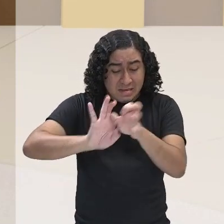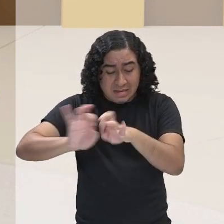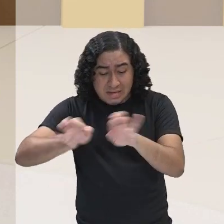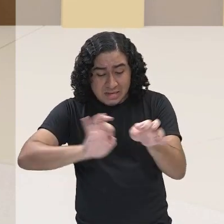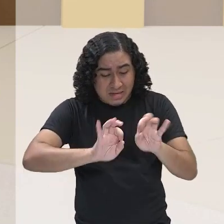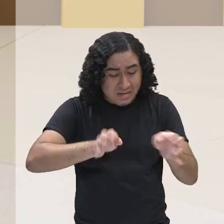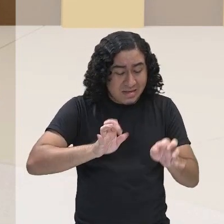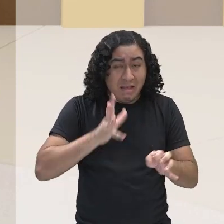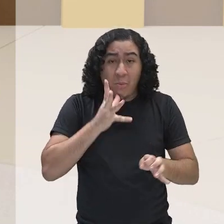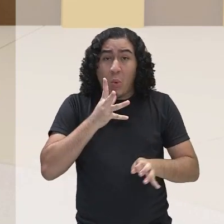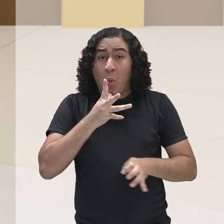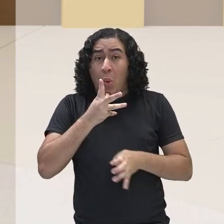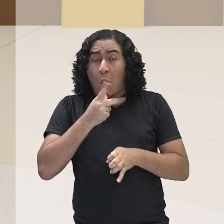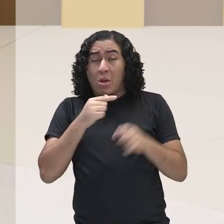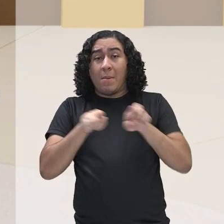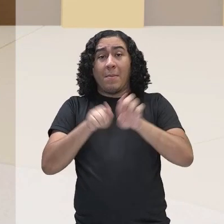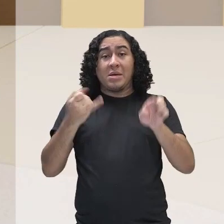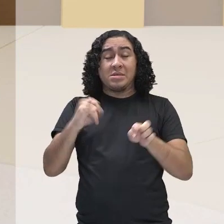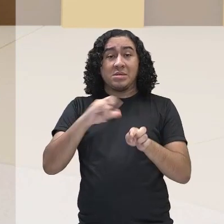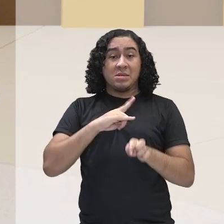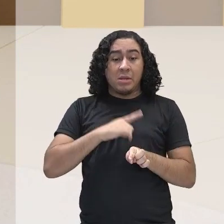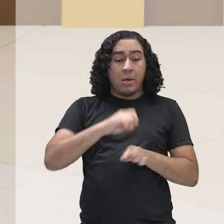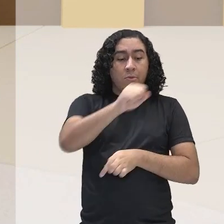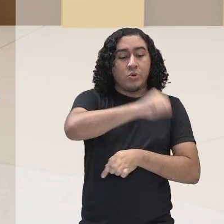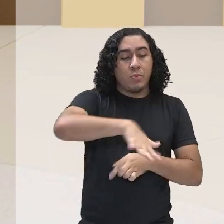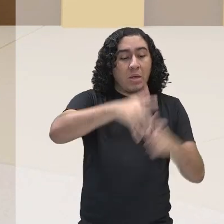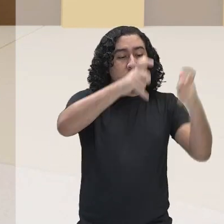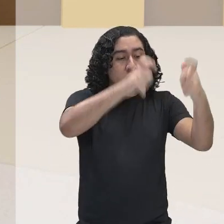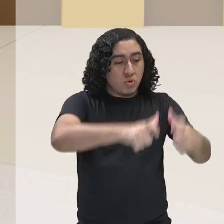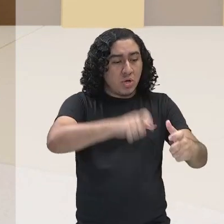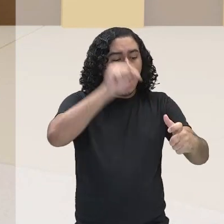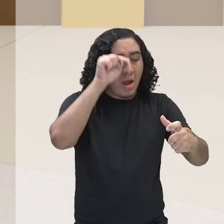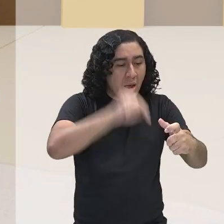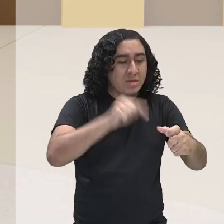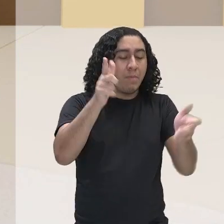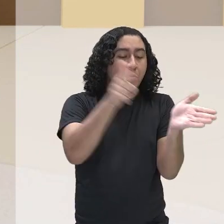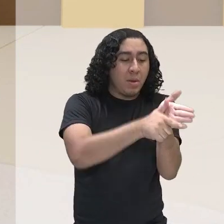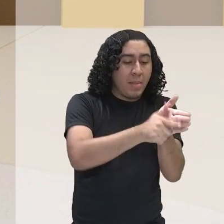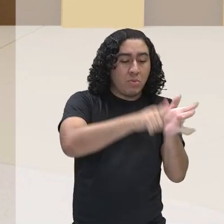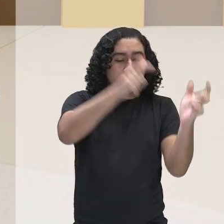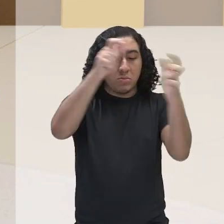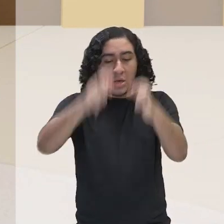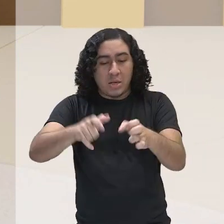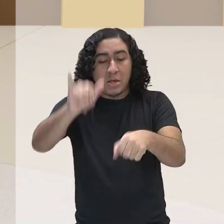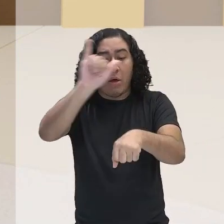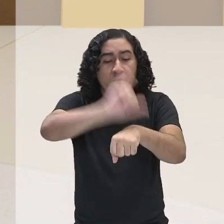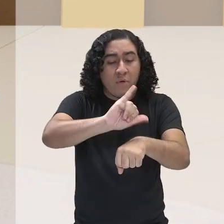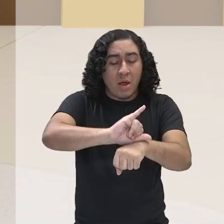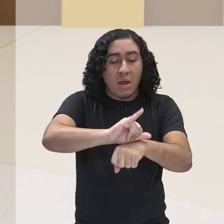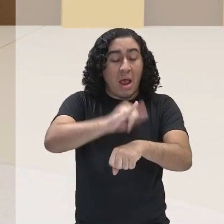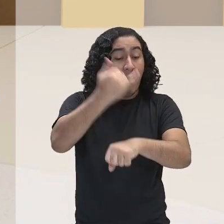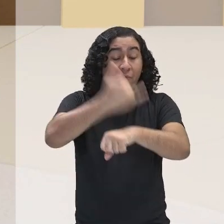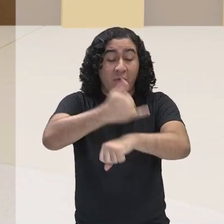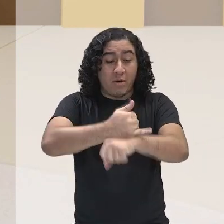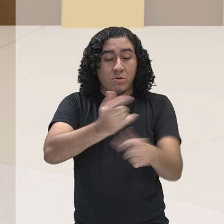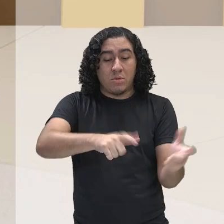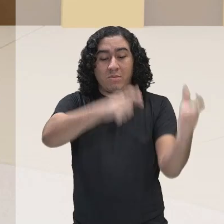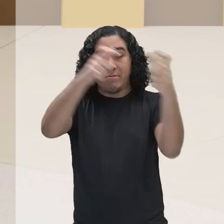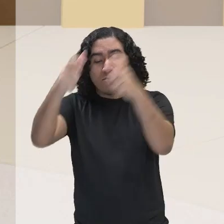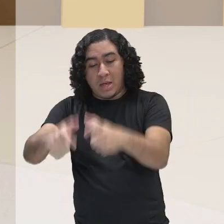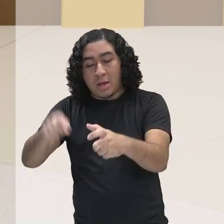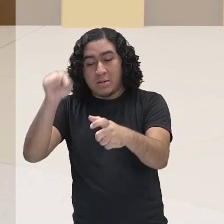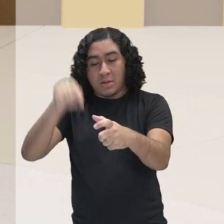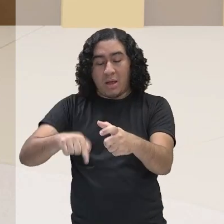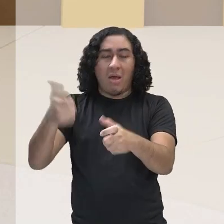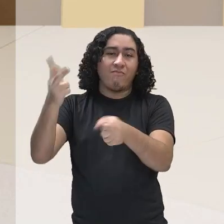Agora, se a gente tem as lixeiras com o destino correto para cada material, eu já vou poder direcionar o plástico para a empresa que